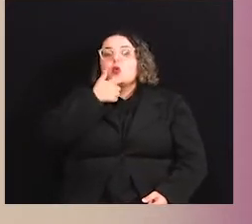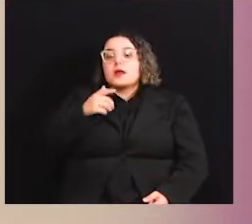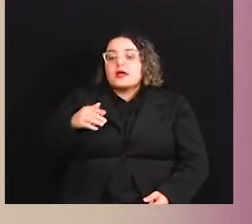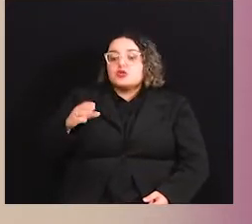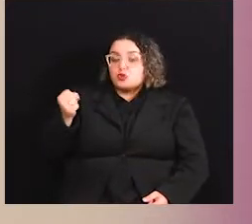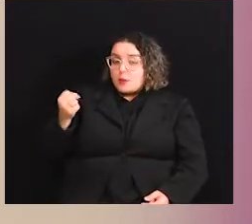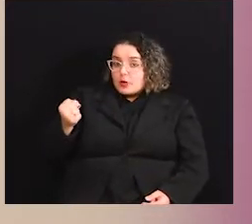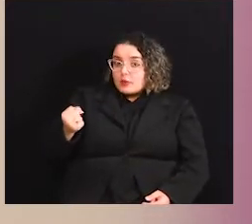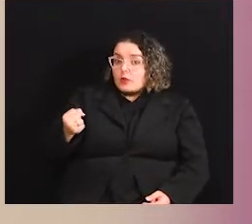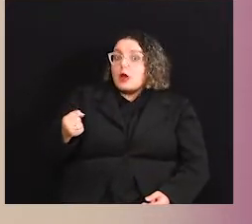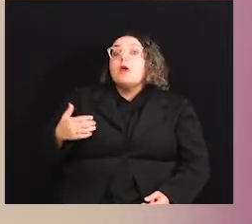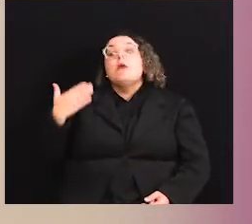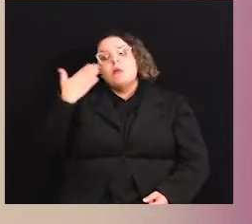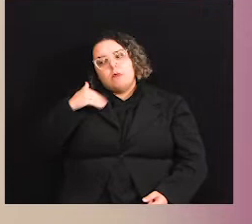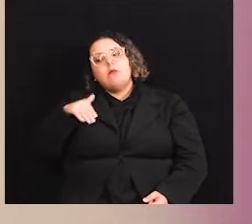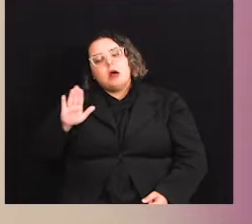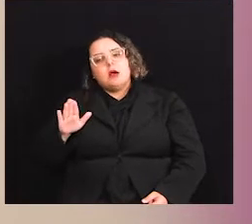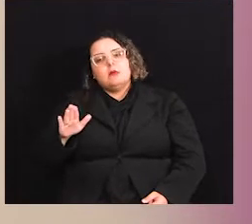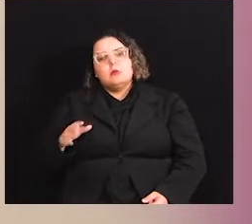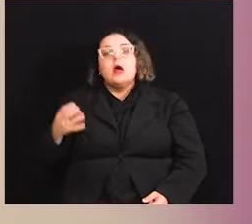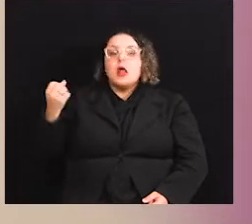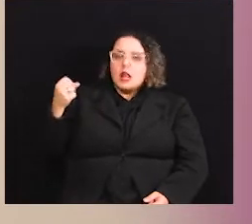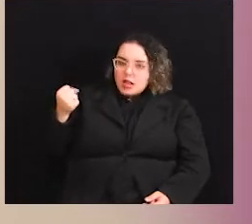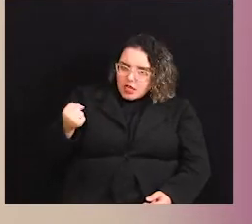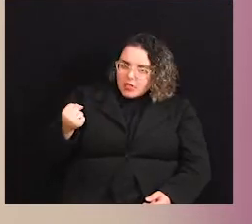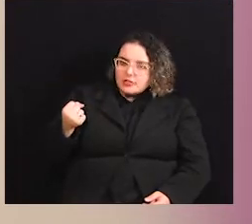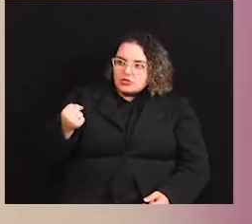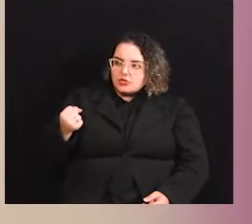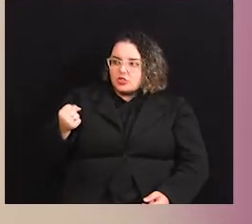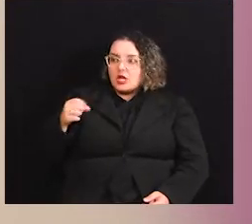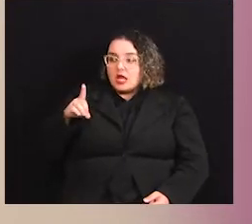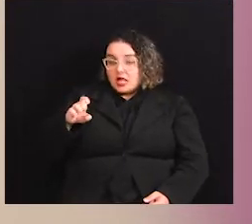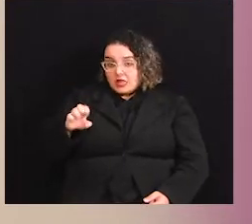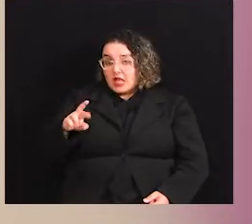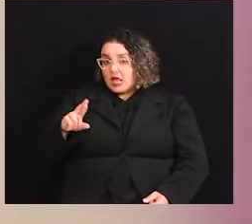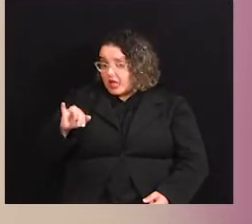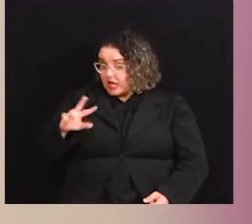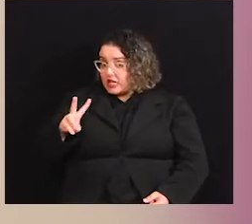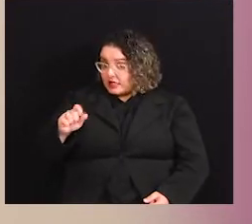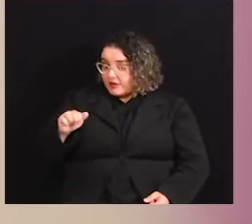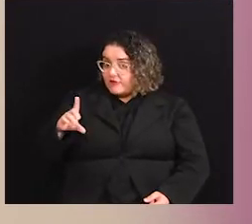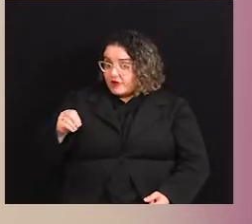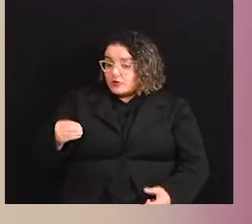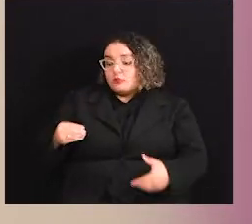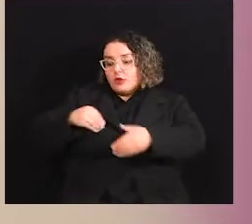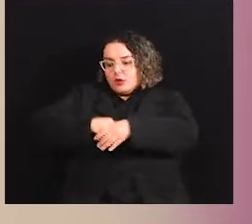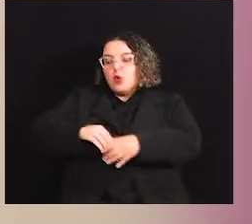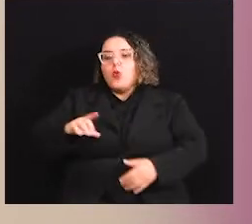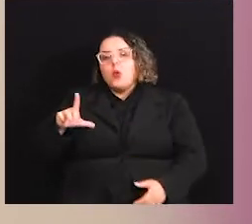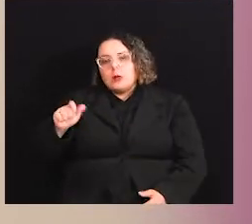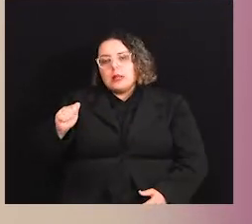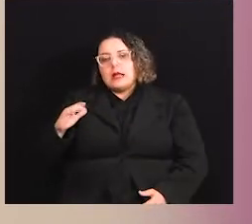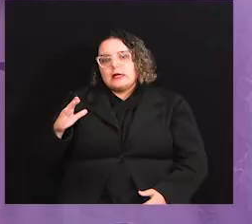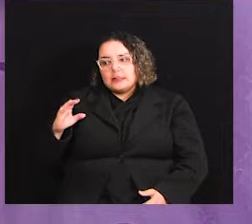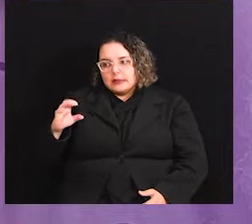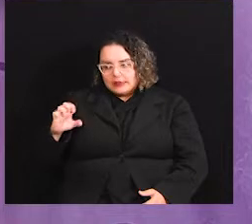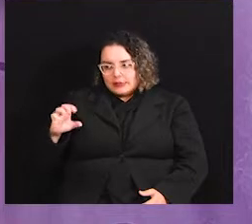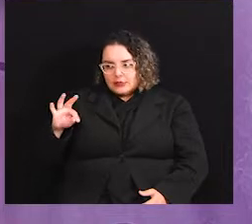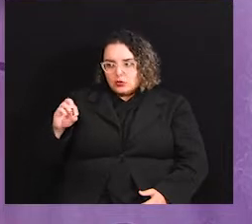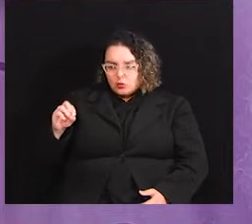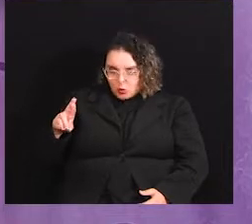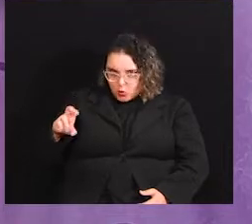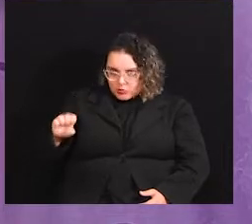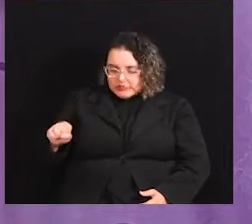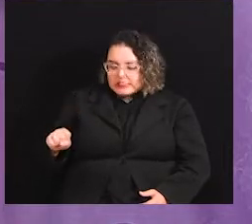açúcar. Mas, basicamente, leite e derivados tem na sua composição a lactose, que é o açúcar do leite. E,